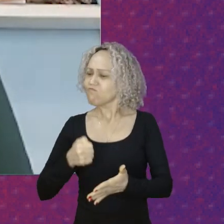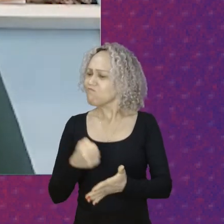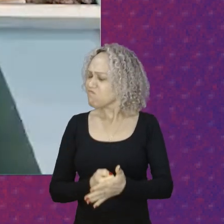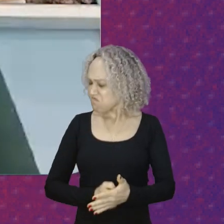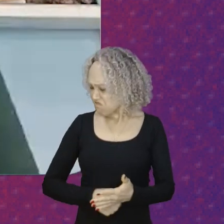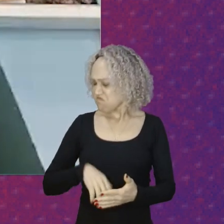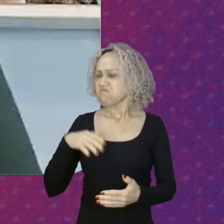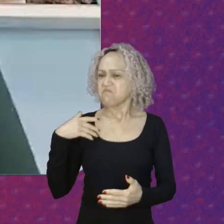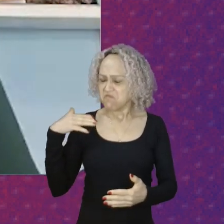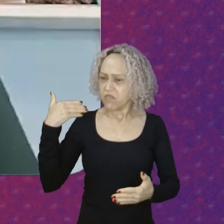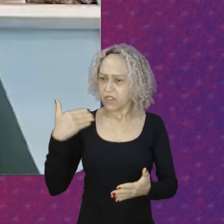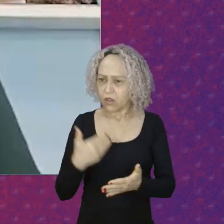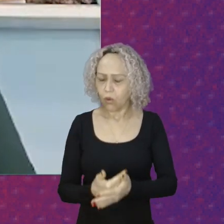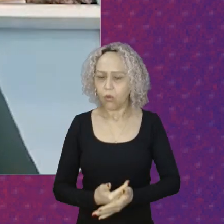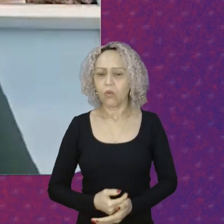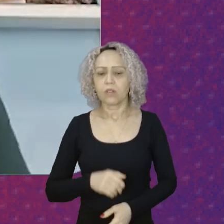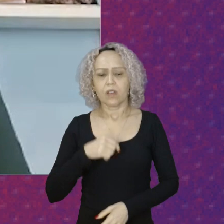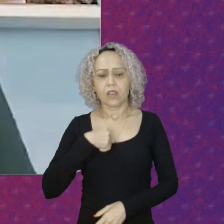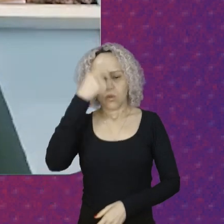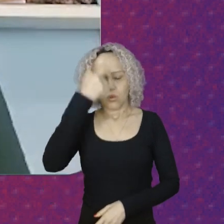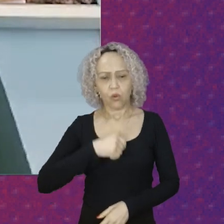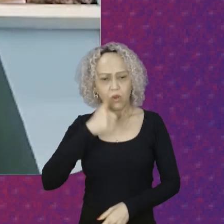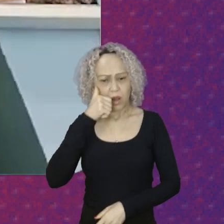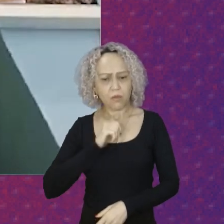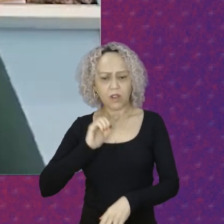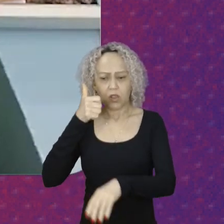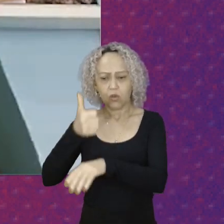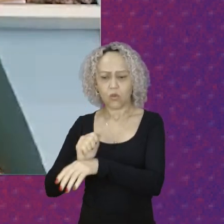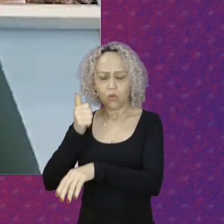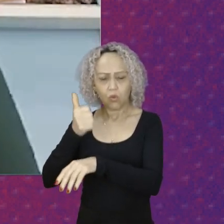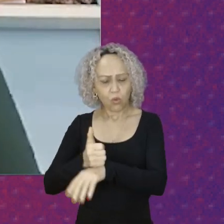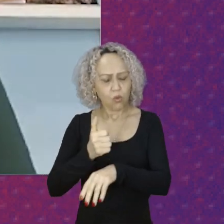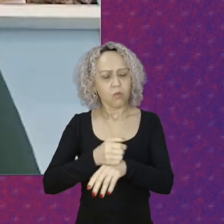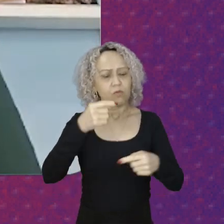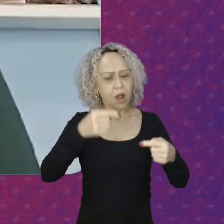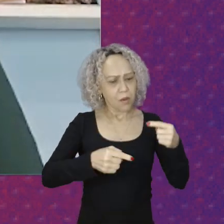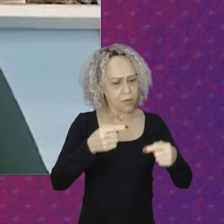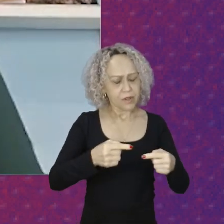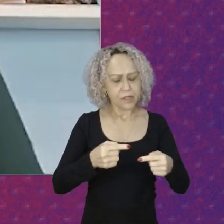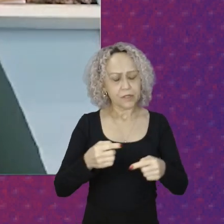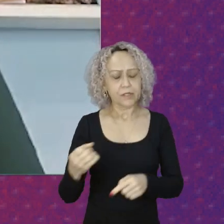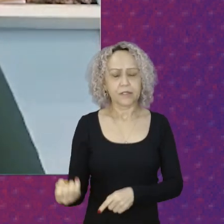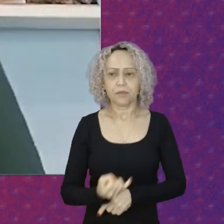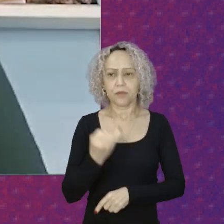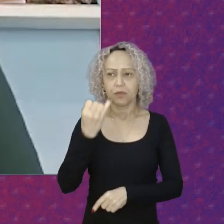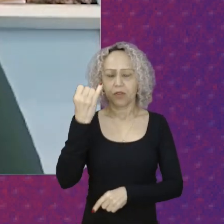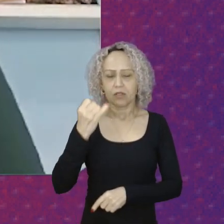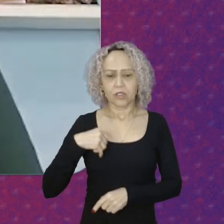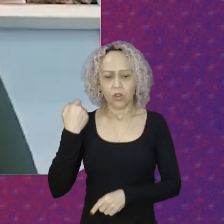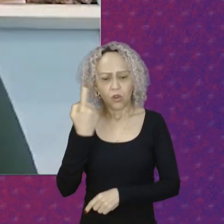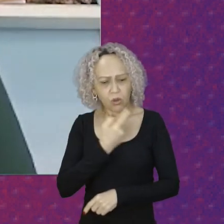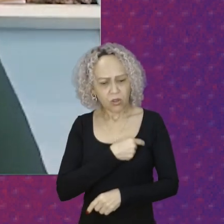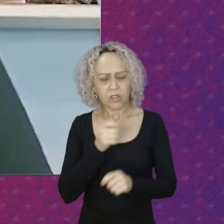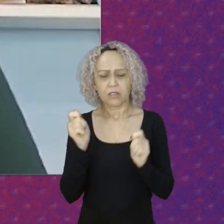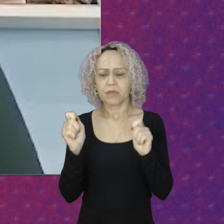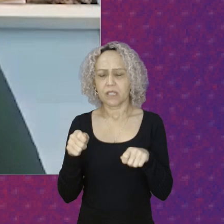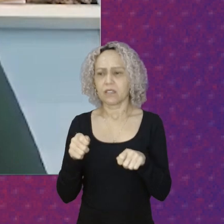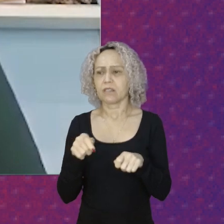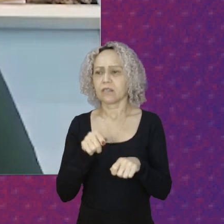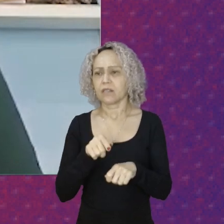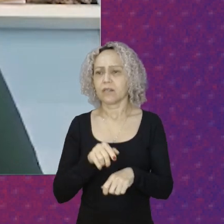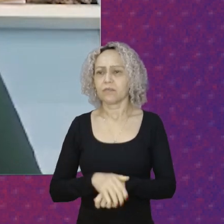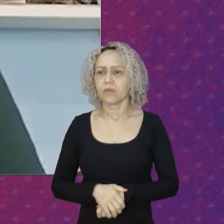luta, sou uma mulher que ocupa os espaços políticos, que é uma coisa que é muito importante, que todas nós devemos fazer. E